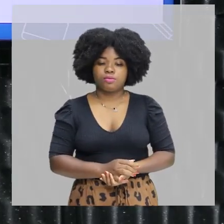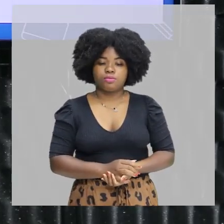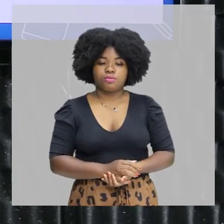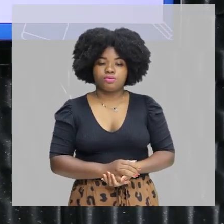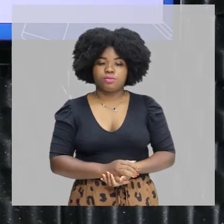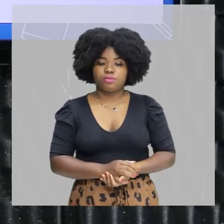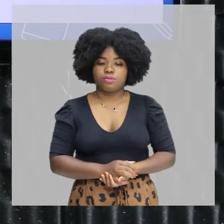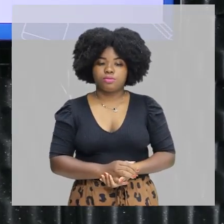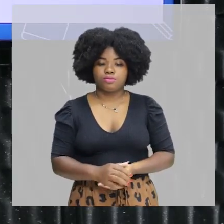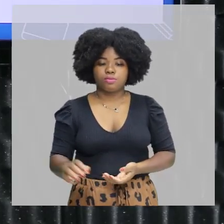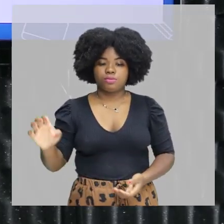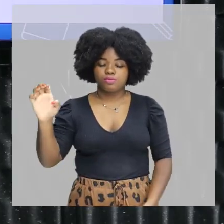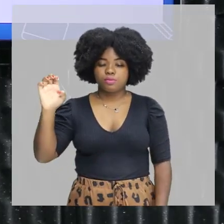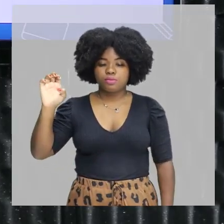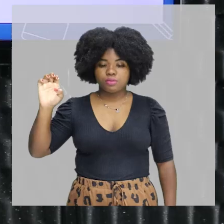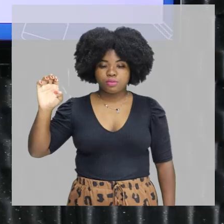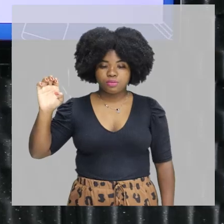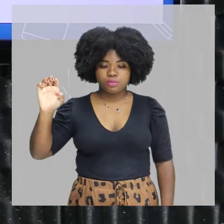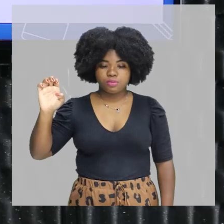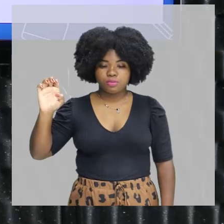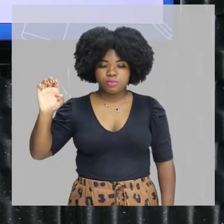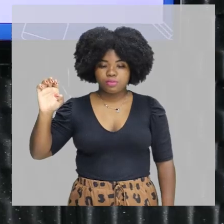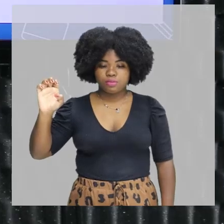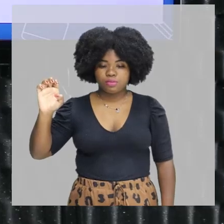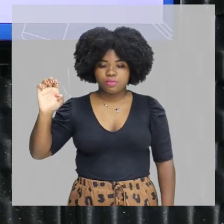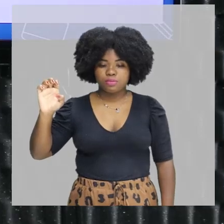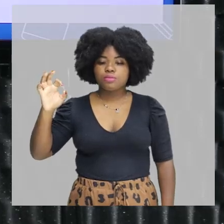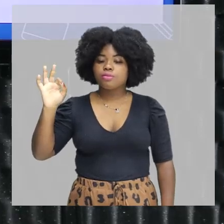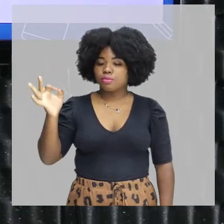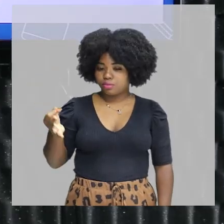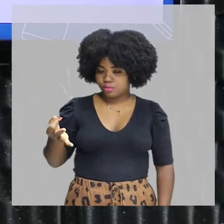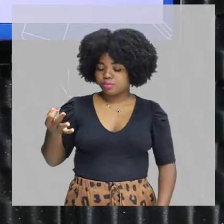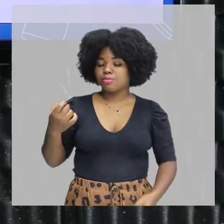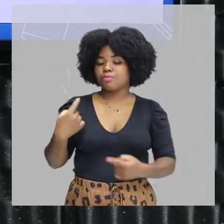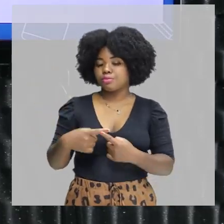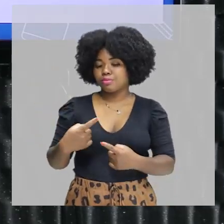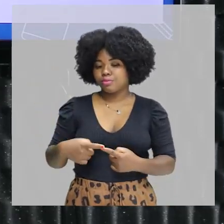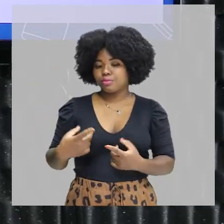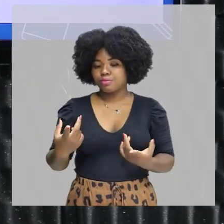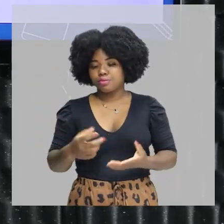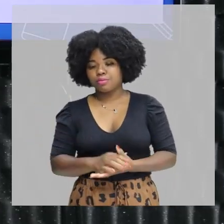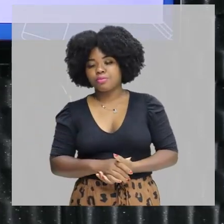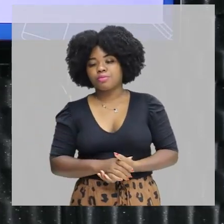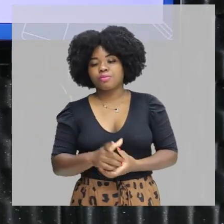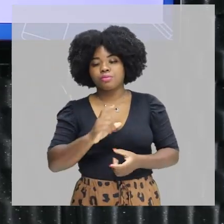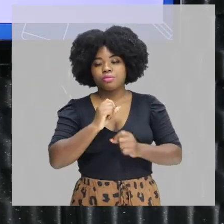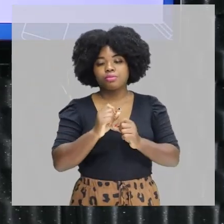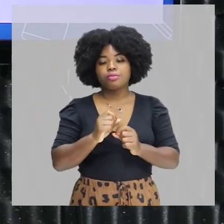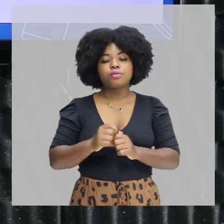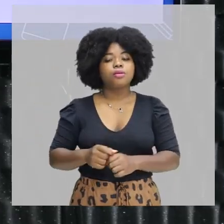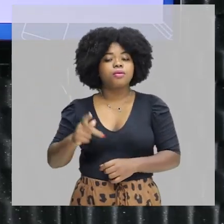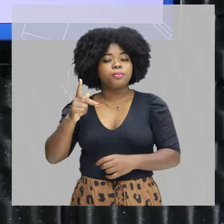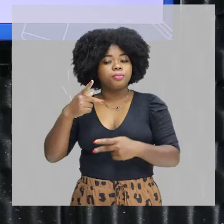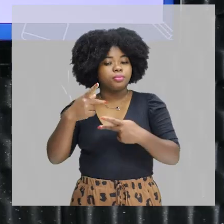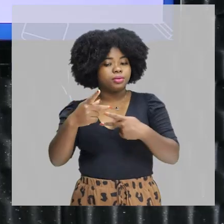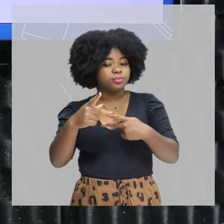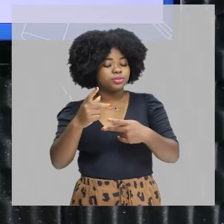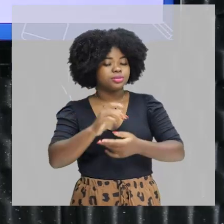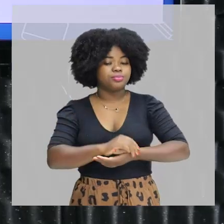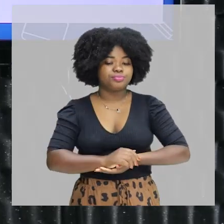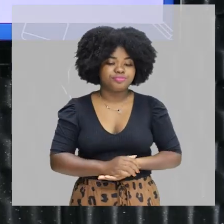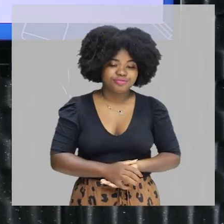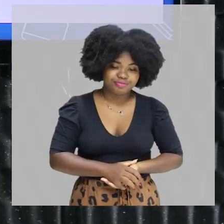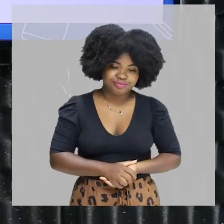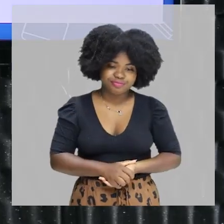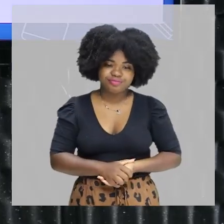Letra E. Está correta, pois interessar e desinteressar são regidos por preposição. Então, já deu para ver aí